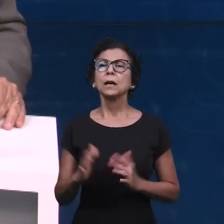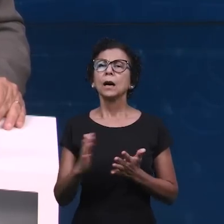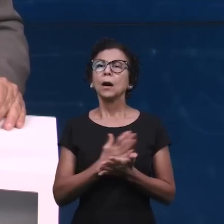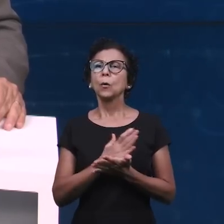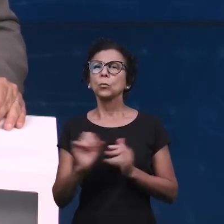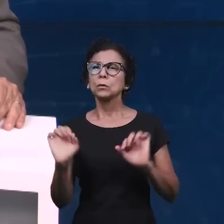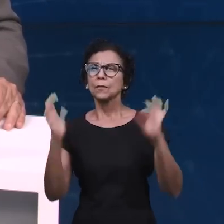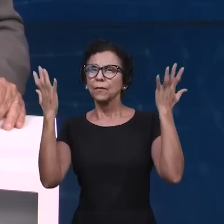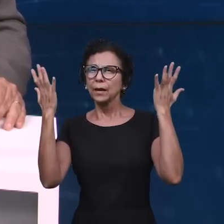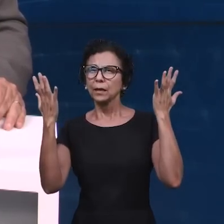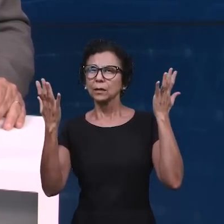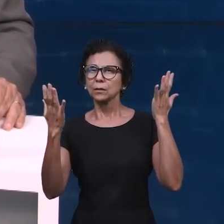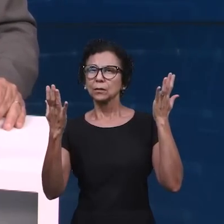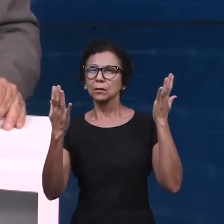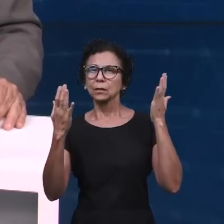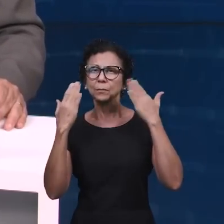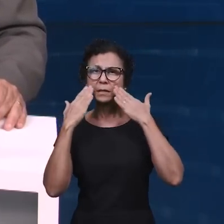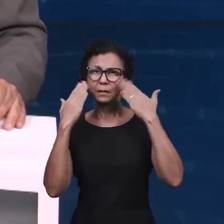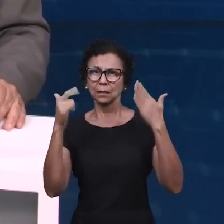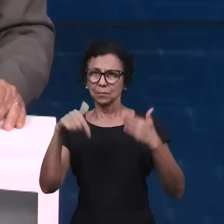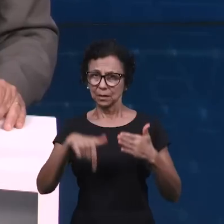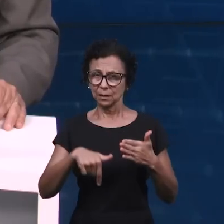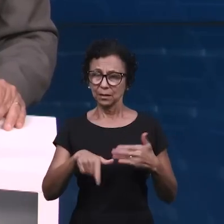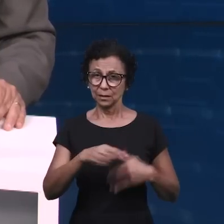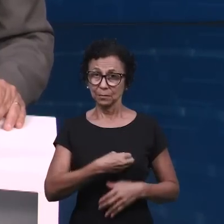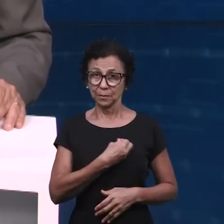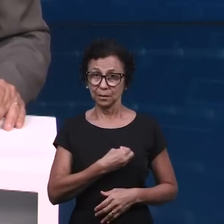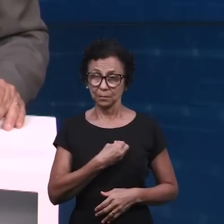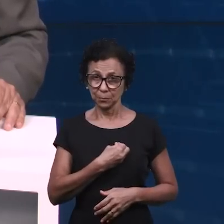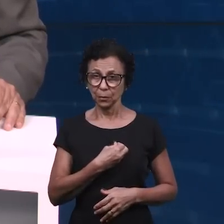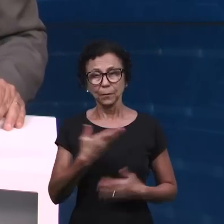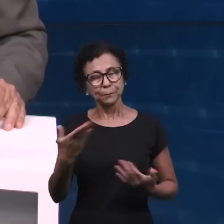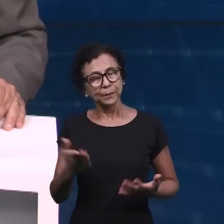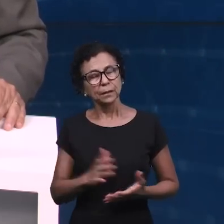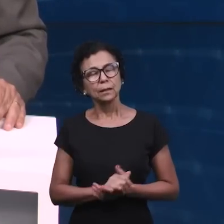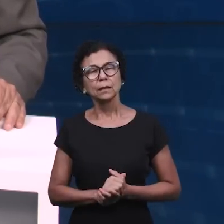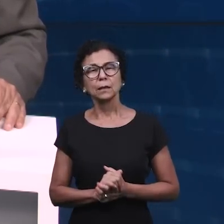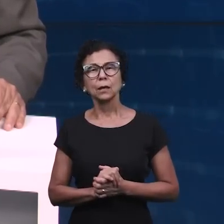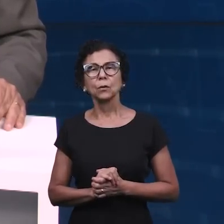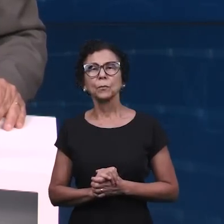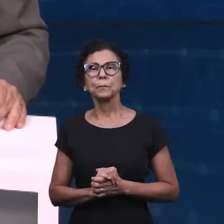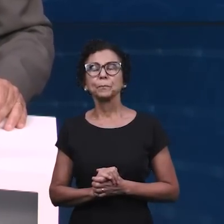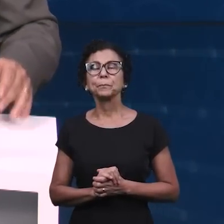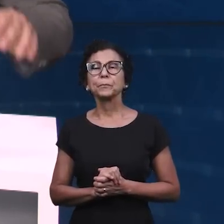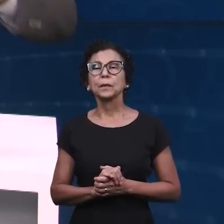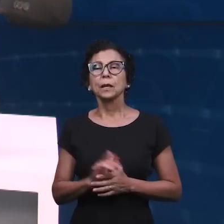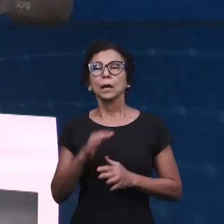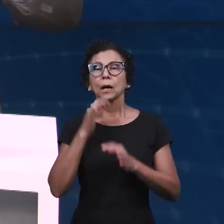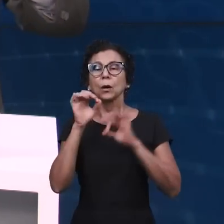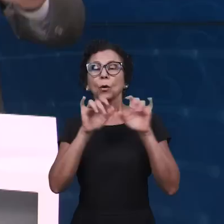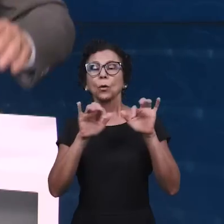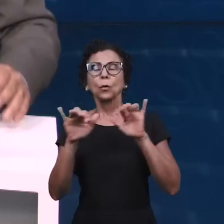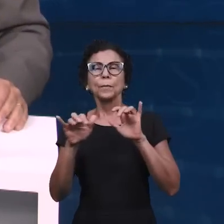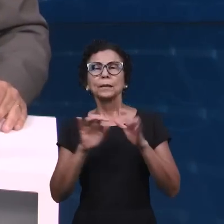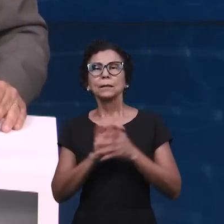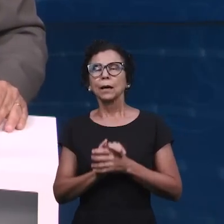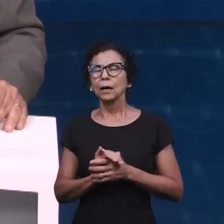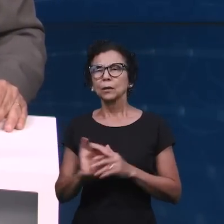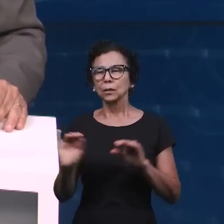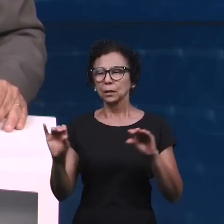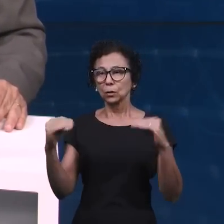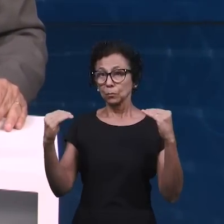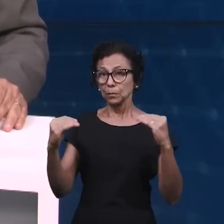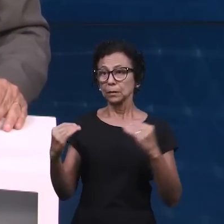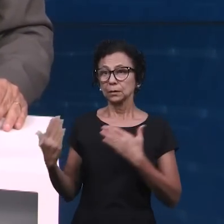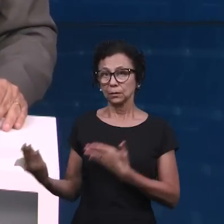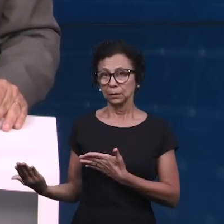já mostramos aqui, você já participou dele? Olha só, deixe aqui nos comentários como foi a sua experiência, mostra aqui embaixo. Isso, conta tudo